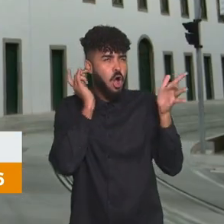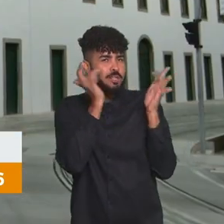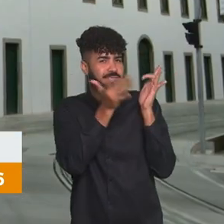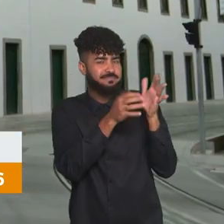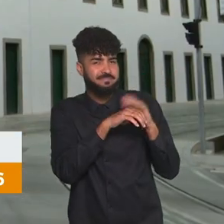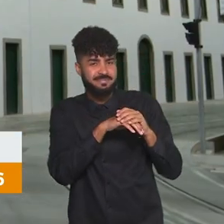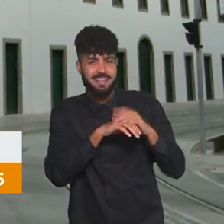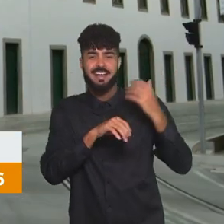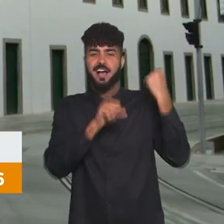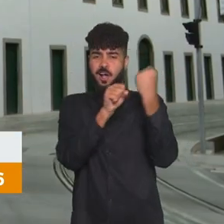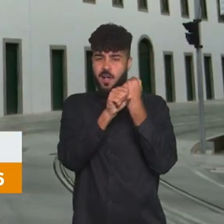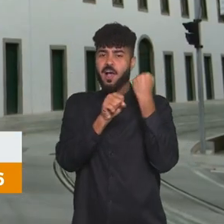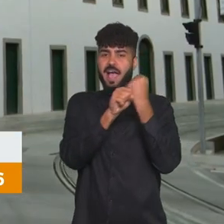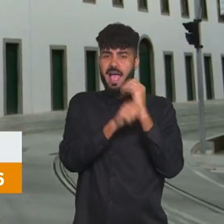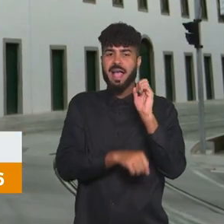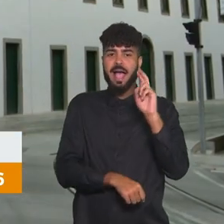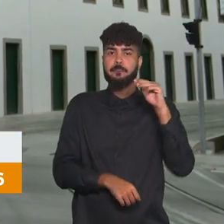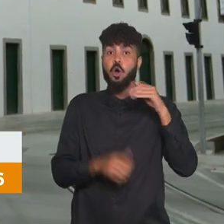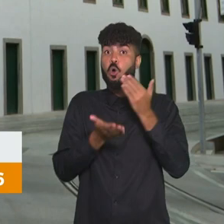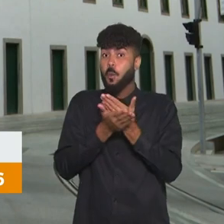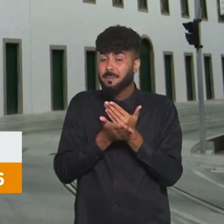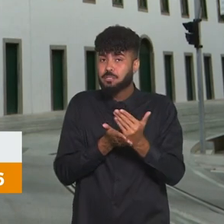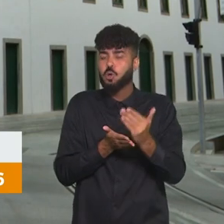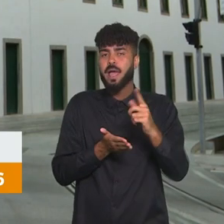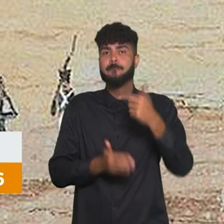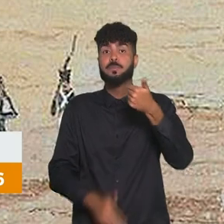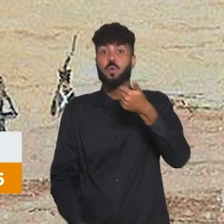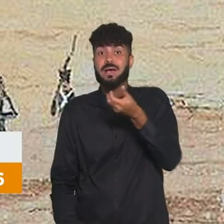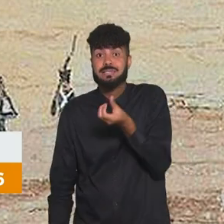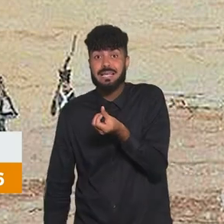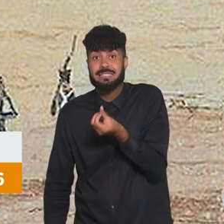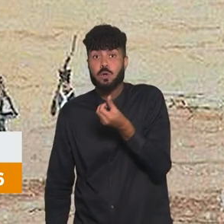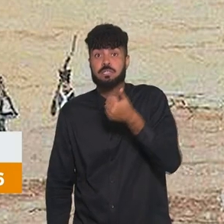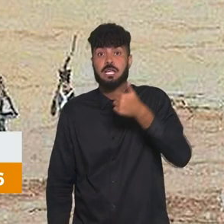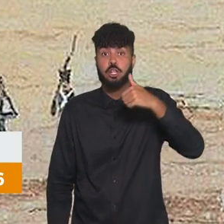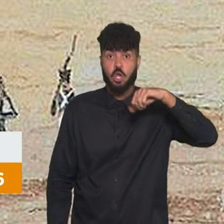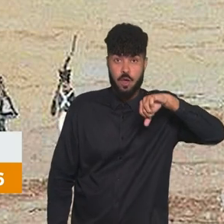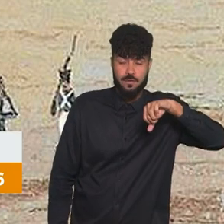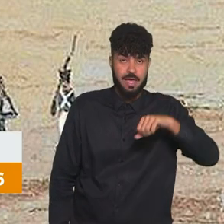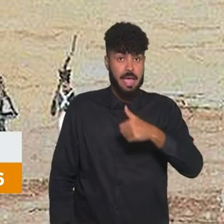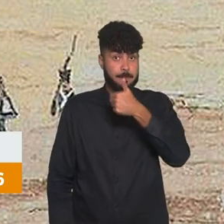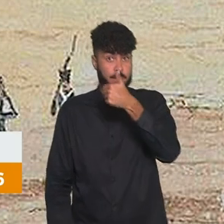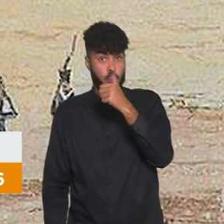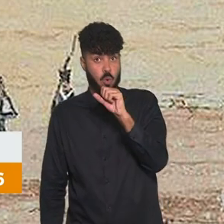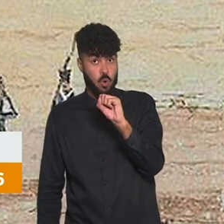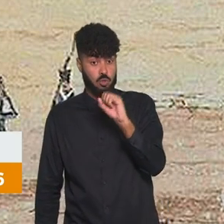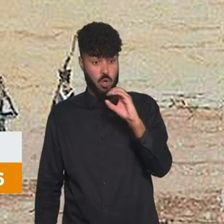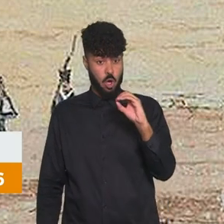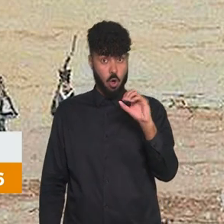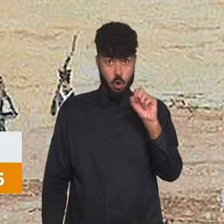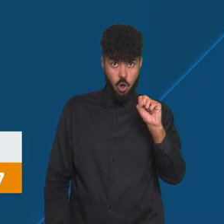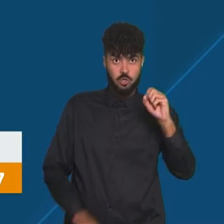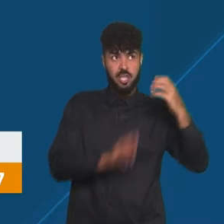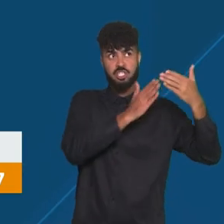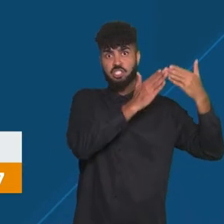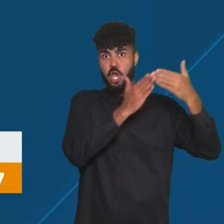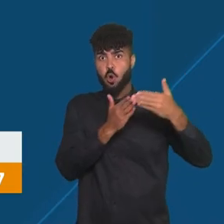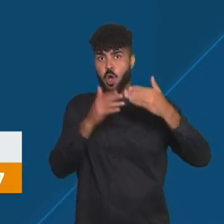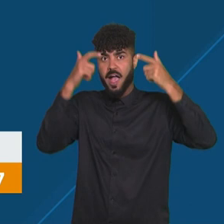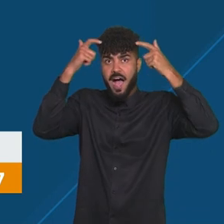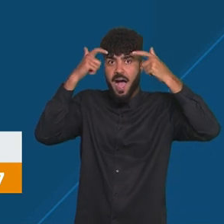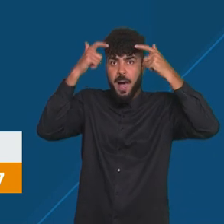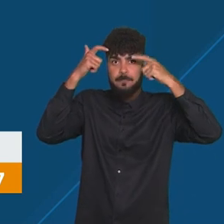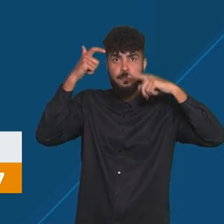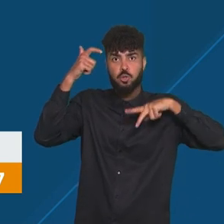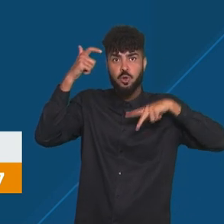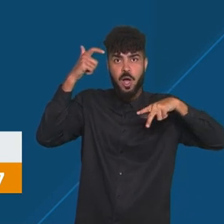começou a ser construído em 1619. Em 1808, com a chegada da corte portuguesa ao Brasil,